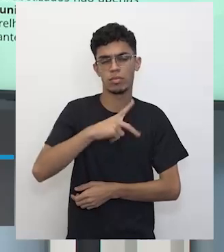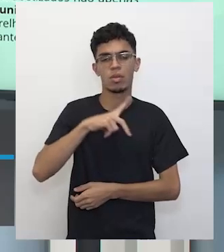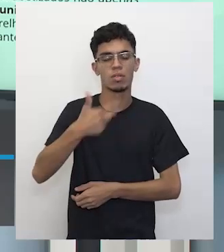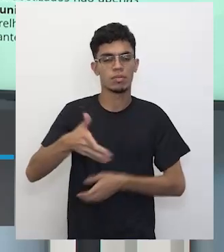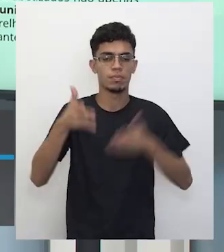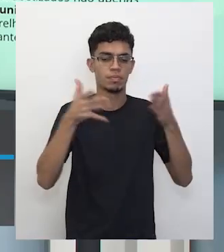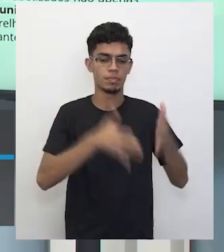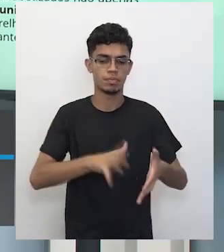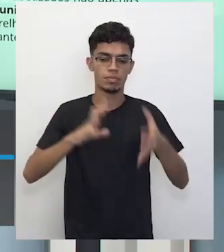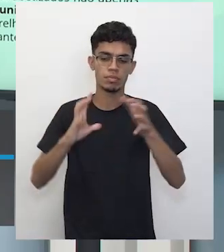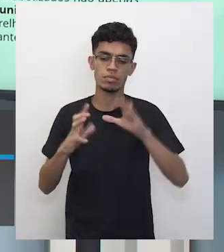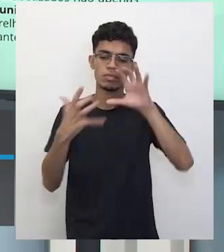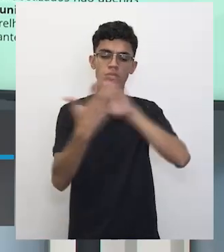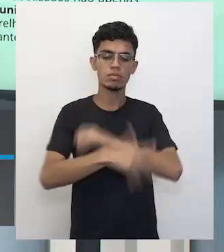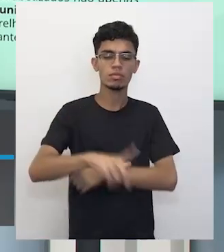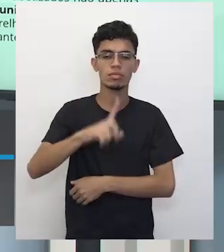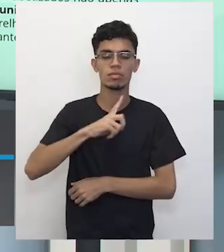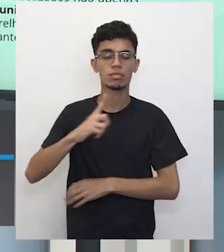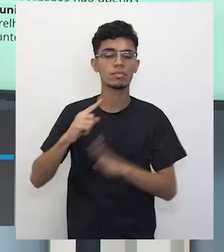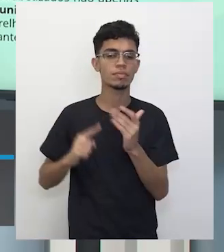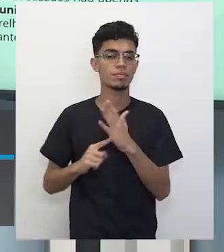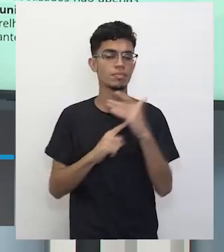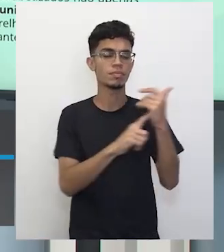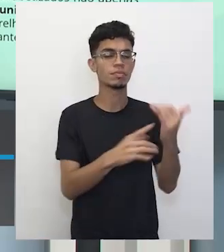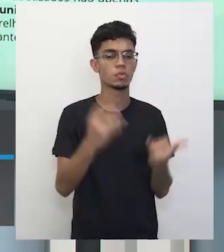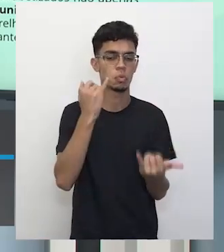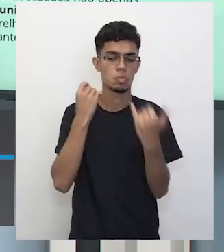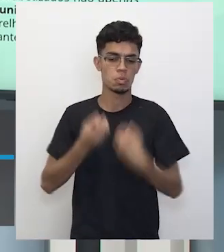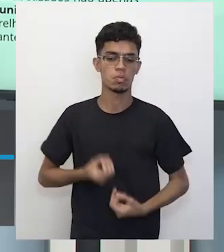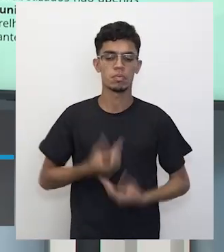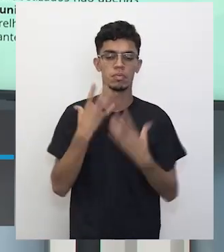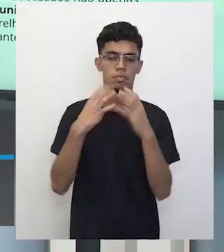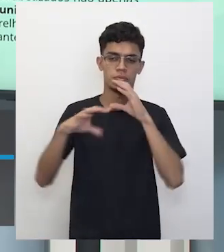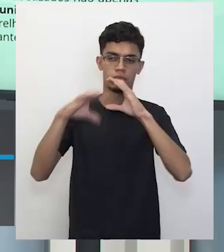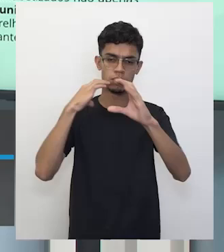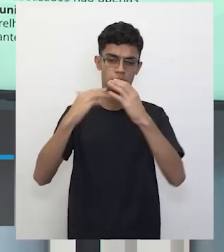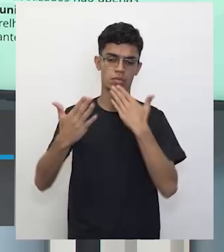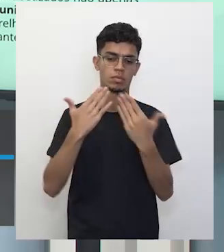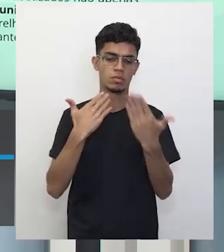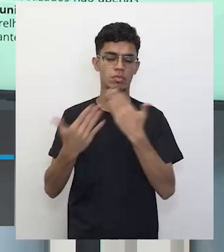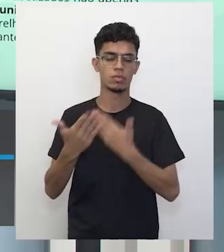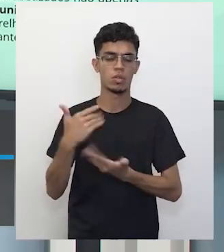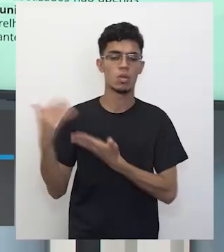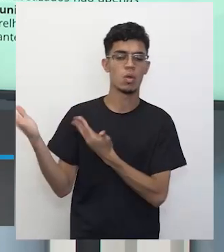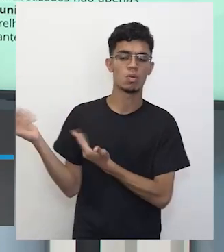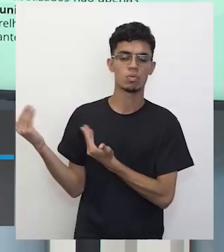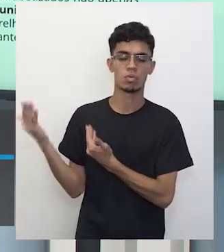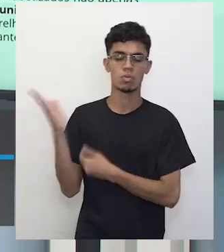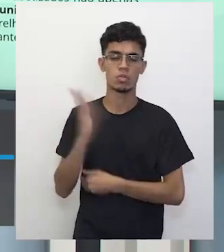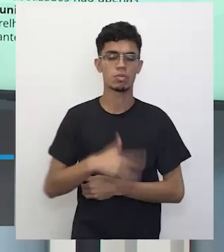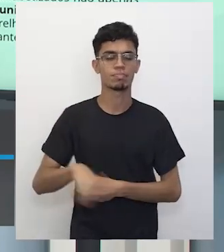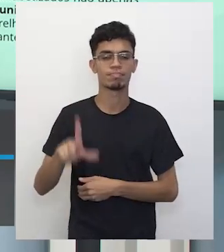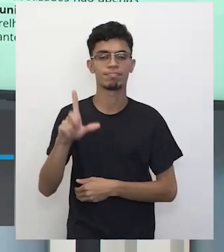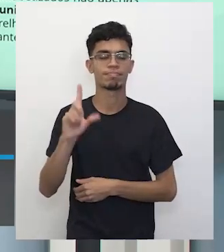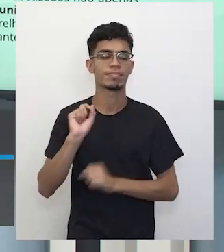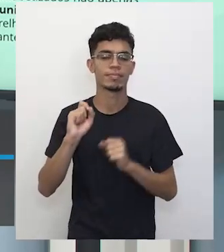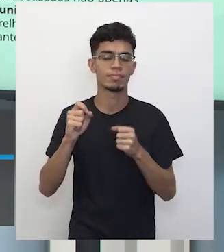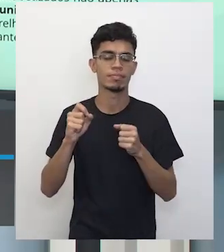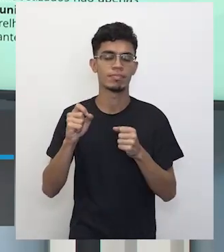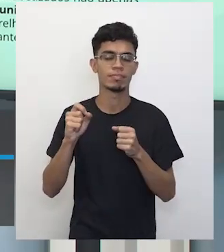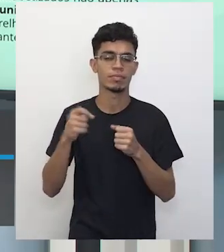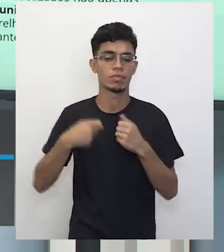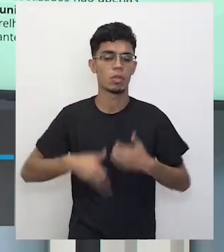com as transformações das tecnologias da informação e da comunicação, o nosso jovem, ele já nasce dentro de um